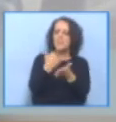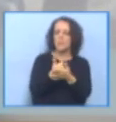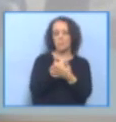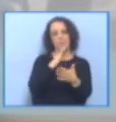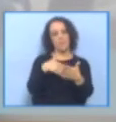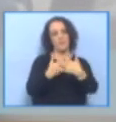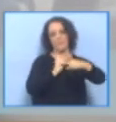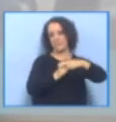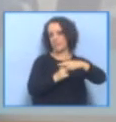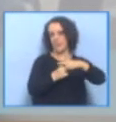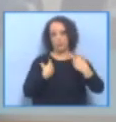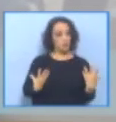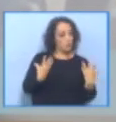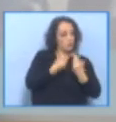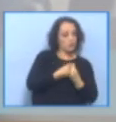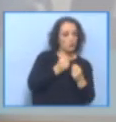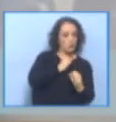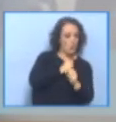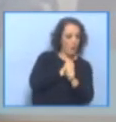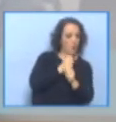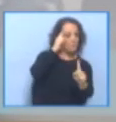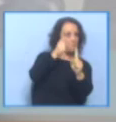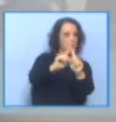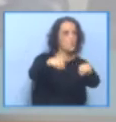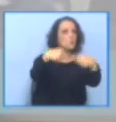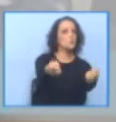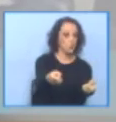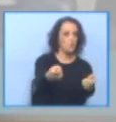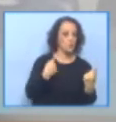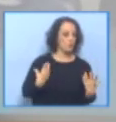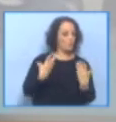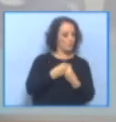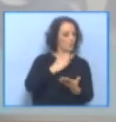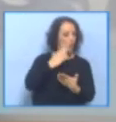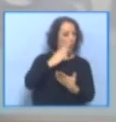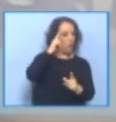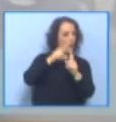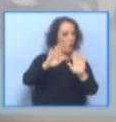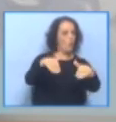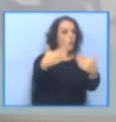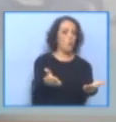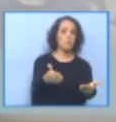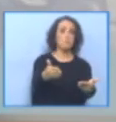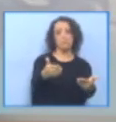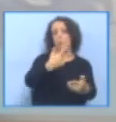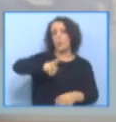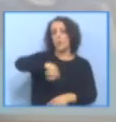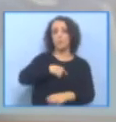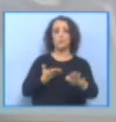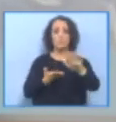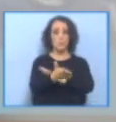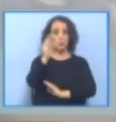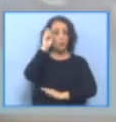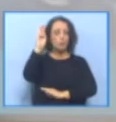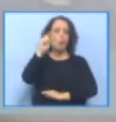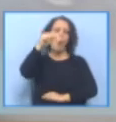assim, trabalhar sempre com os outros e para os outros, não só com os outros, mas também para os outros. E isto é uma coisa que nos incutem desde que entramos para o